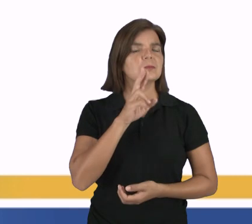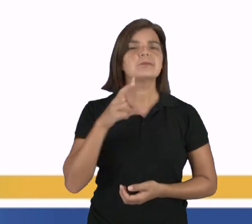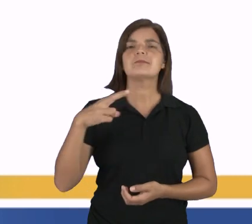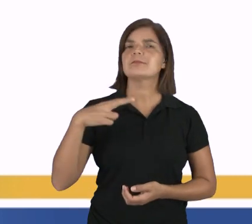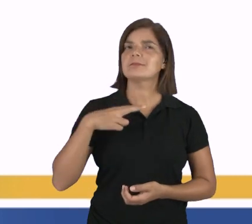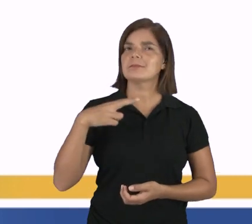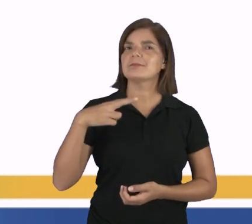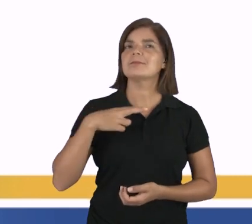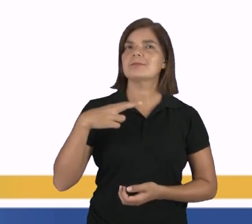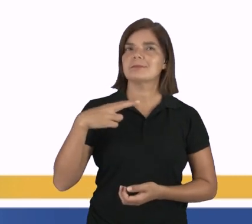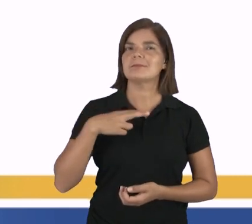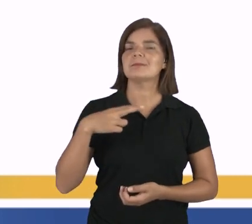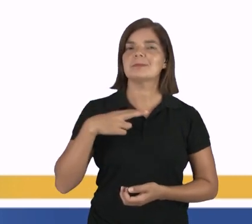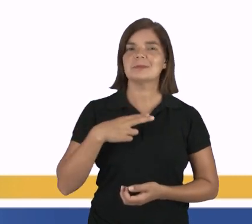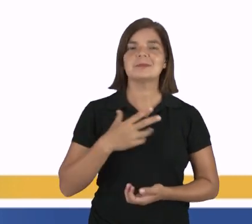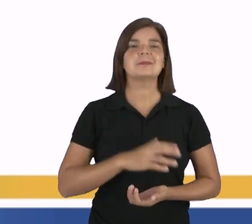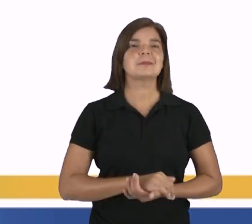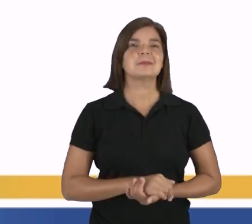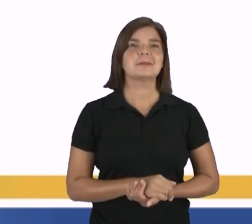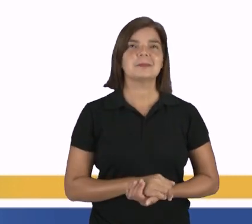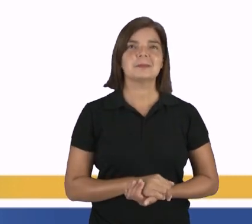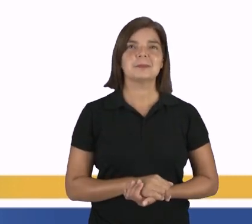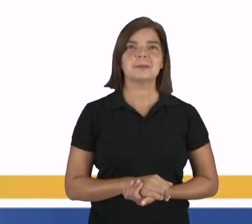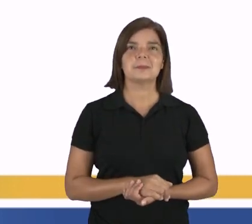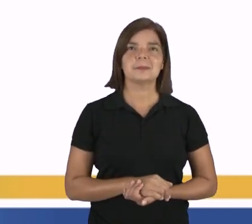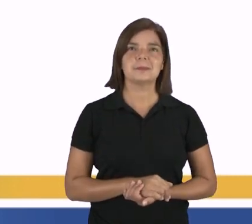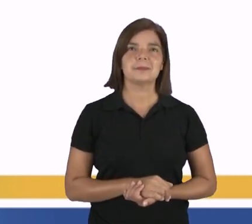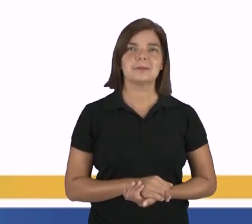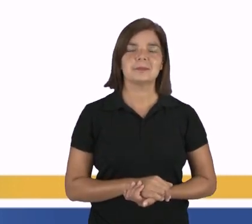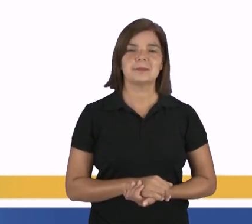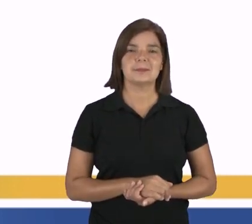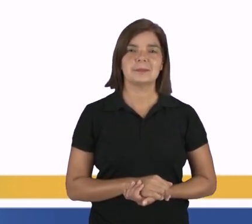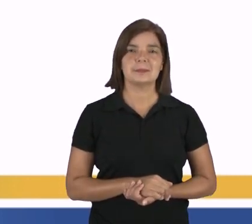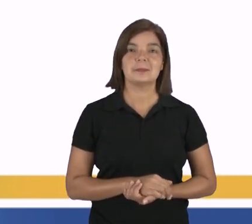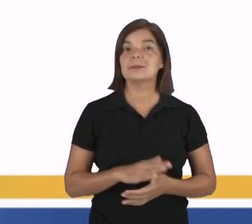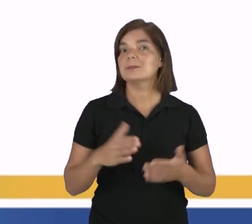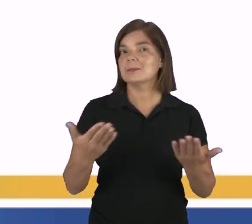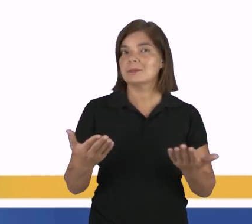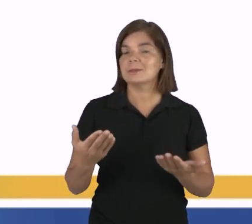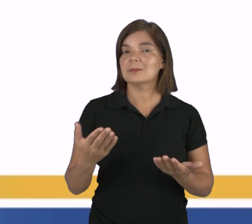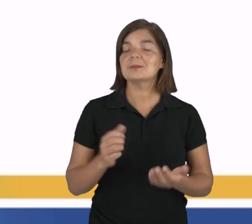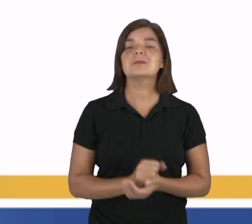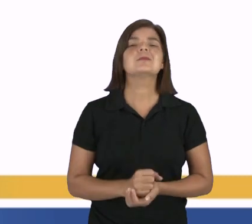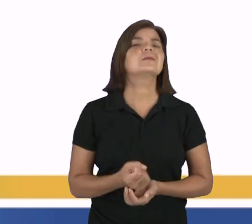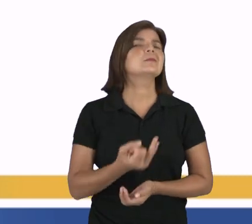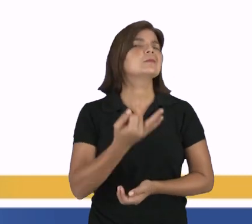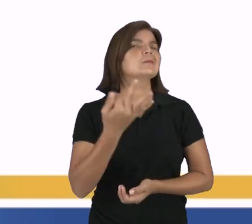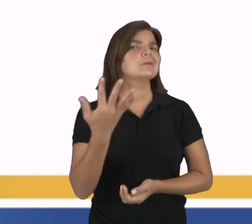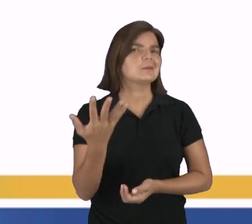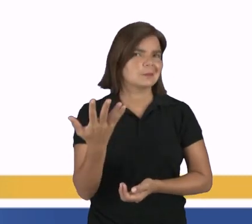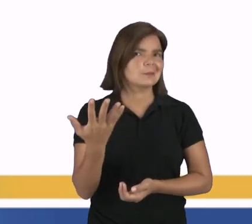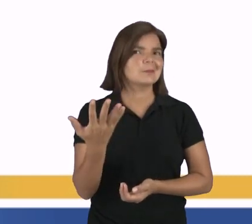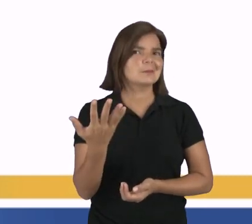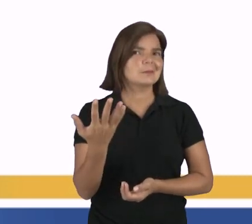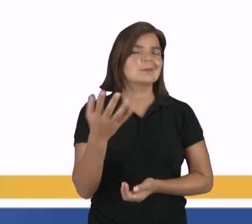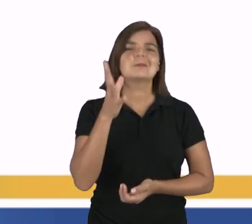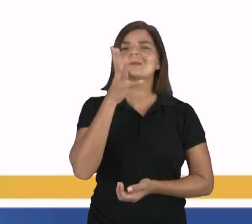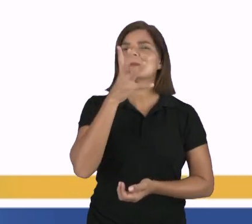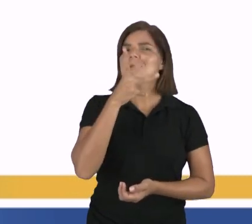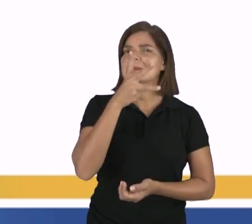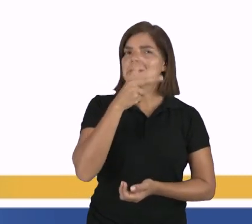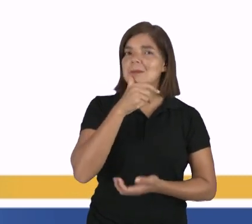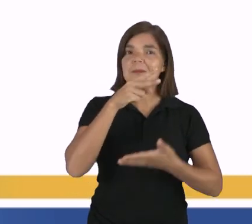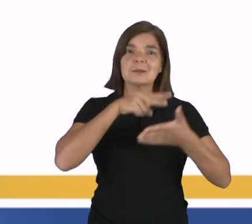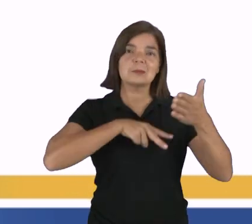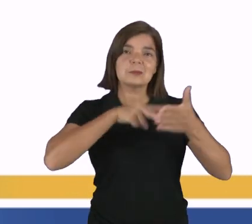pessoal aí. How long does it take to read a book in English? E aí, quanto tempo demora para se ler